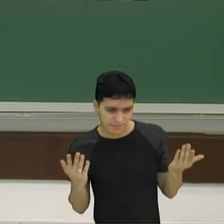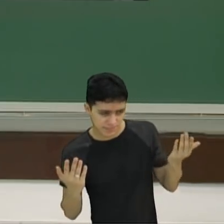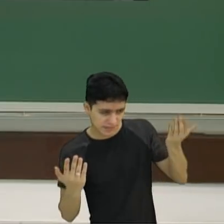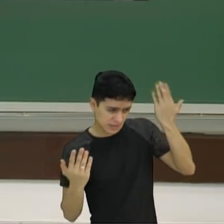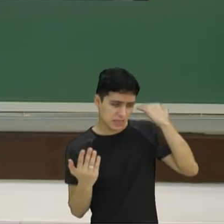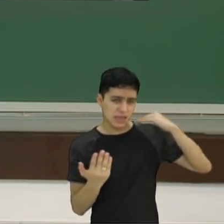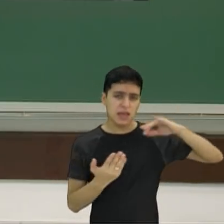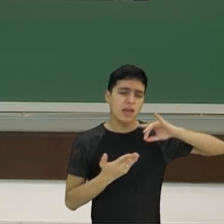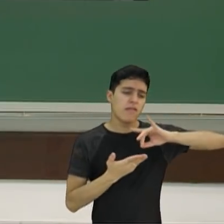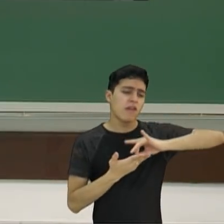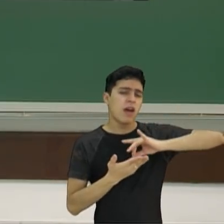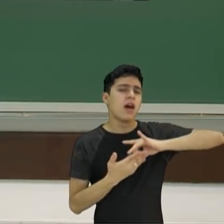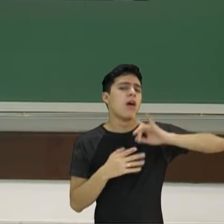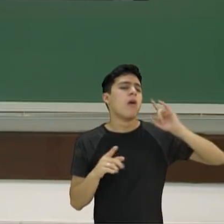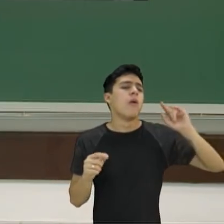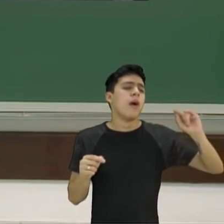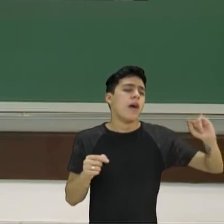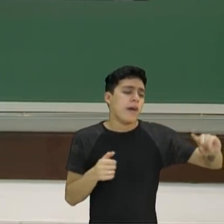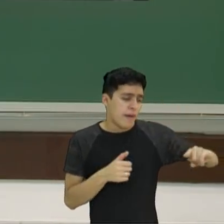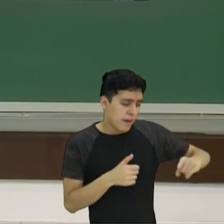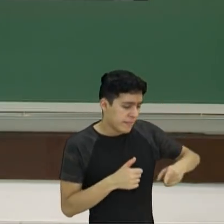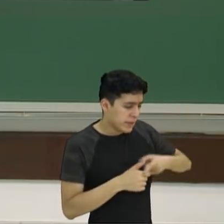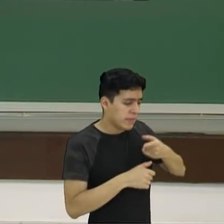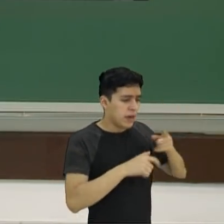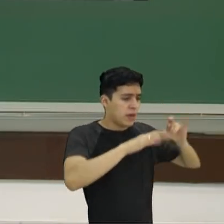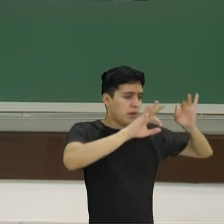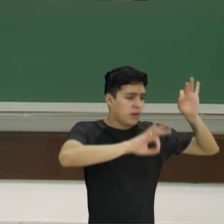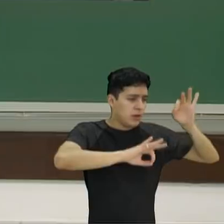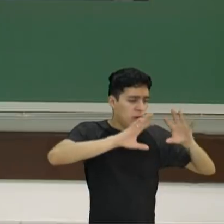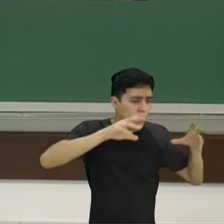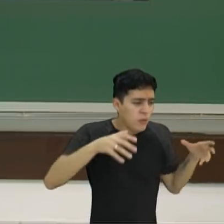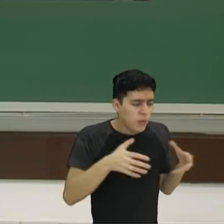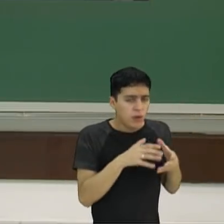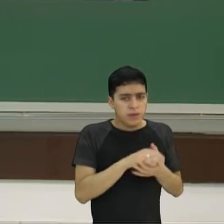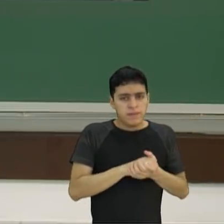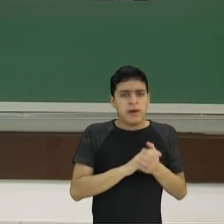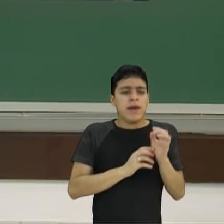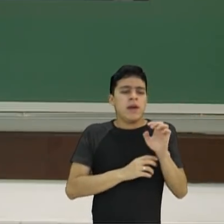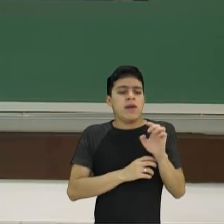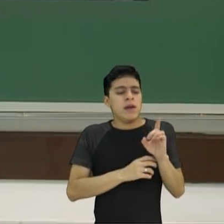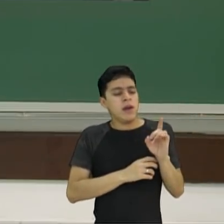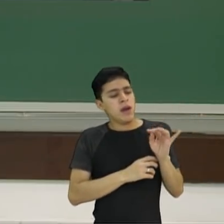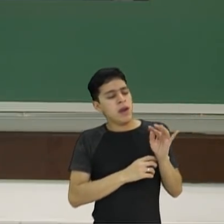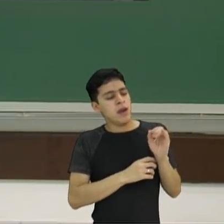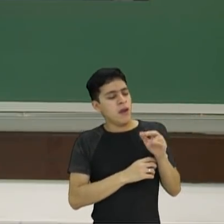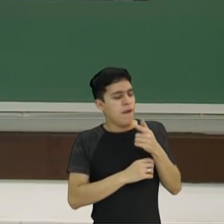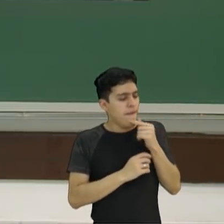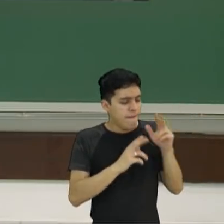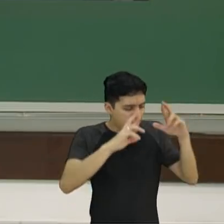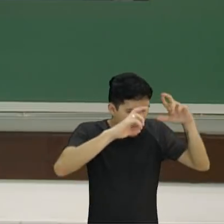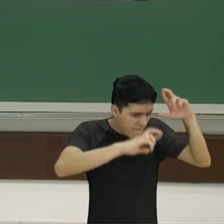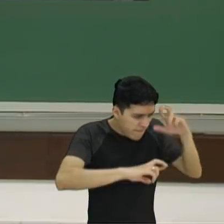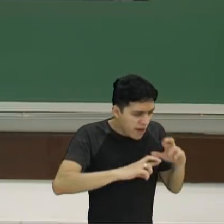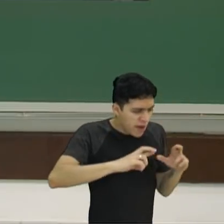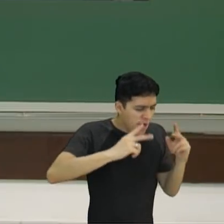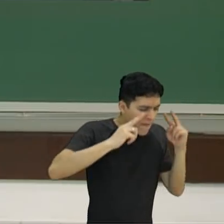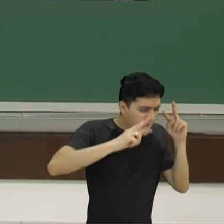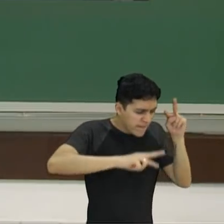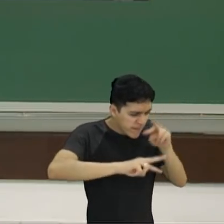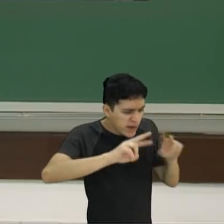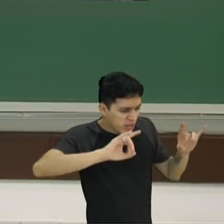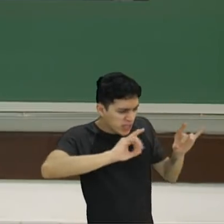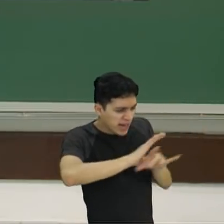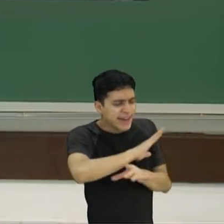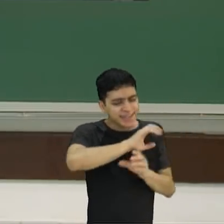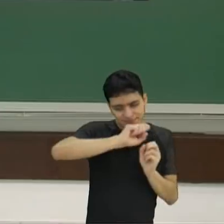serem noticiados passavam por um filtro. Então, o editor do jornal olhava, analisava o acontecimento e